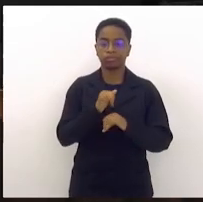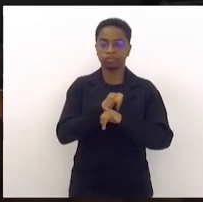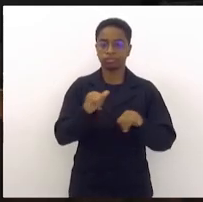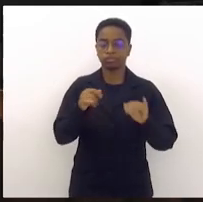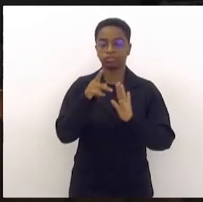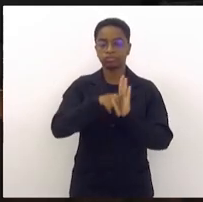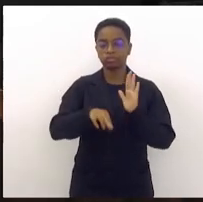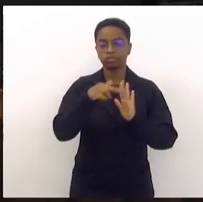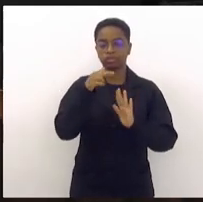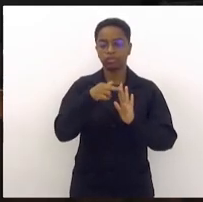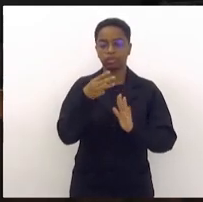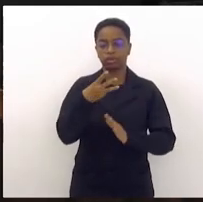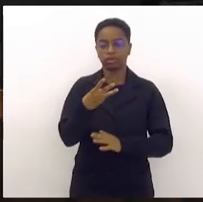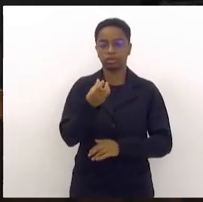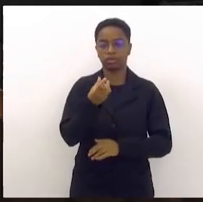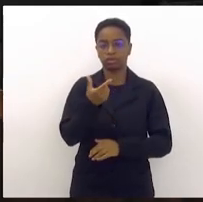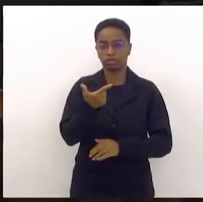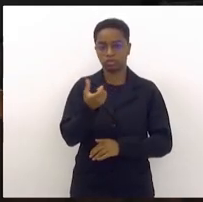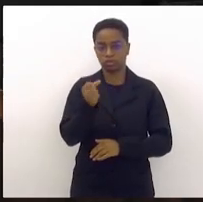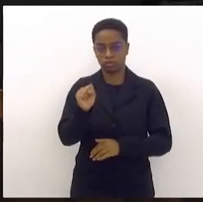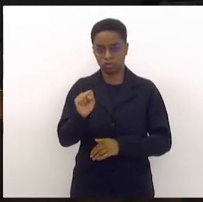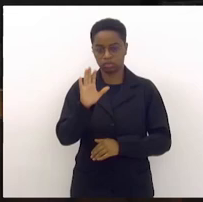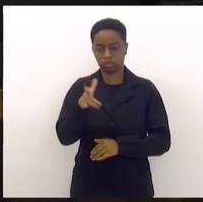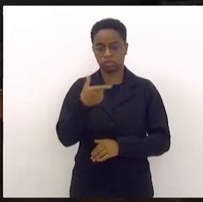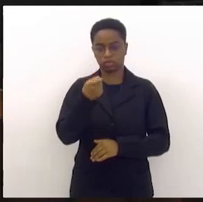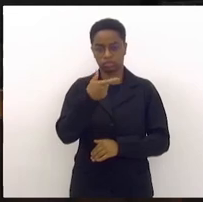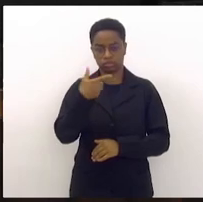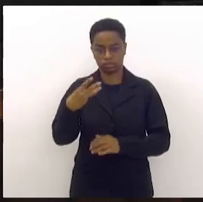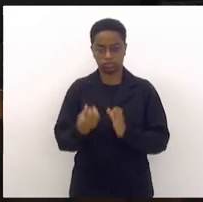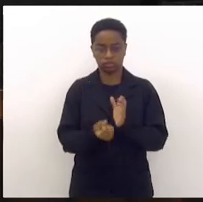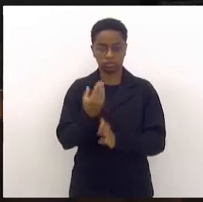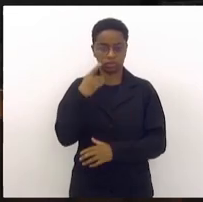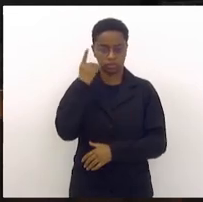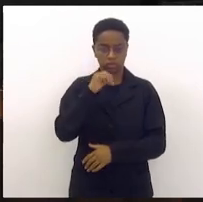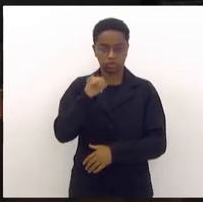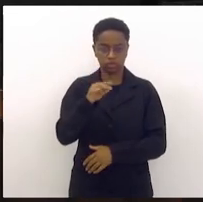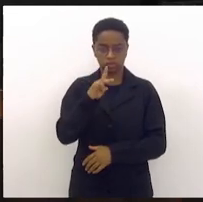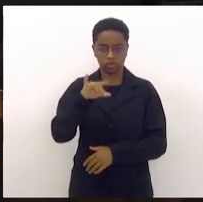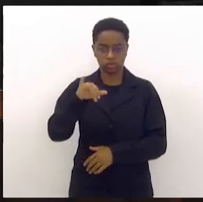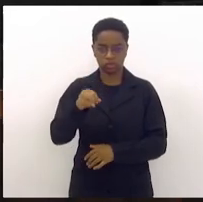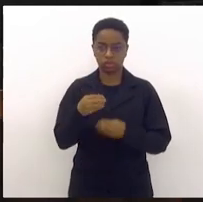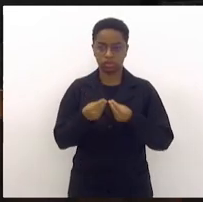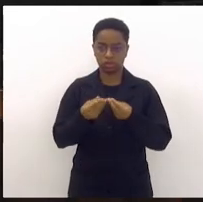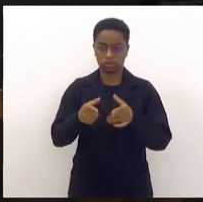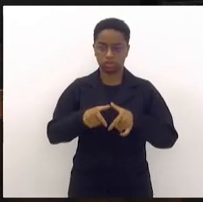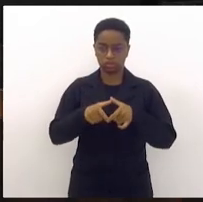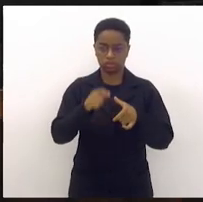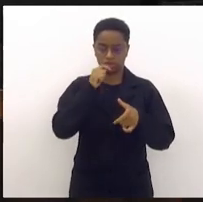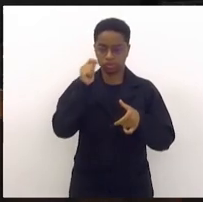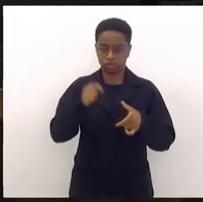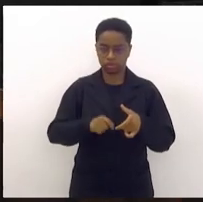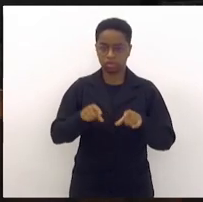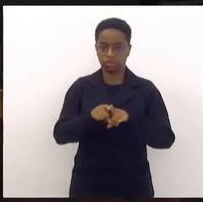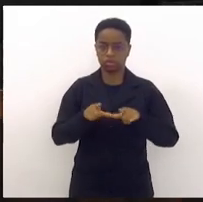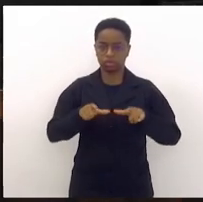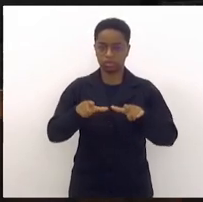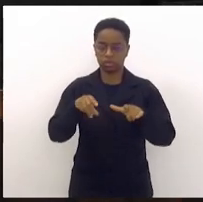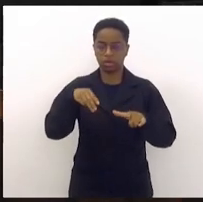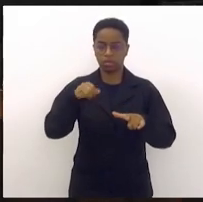número 328, de 23, de autoria do deputado Júlio Rocha, que concede a medalha de Tiradentes, respectivo diploma, a